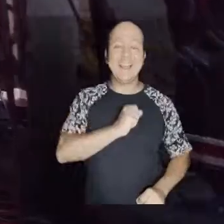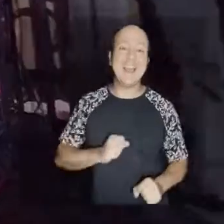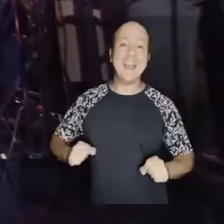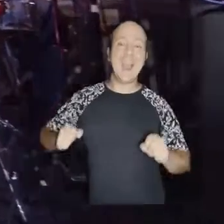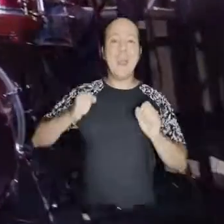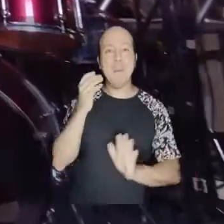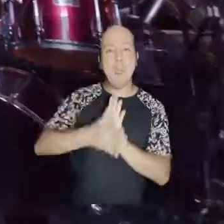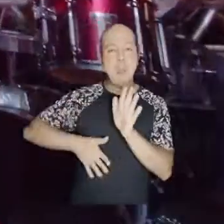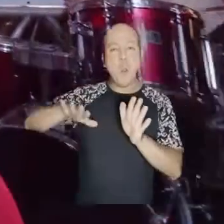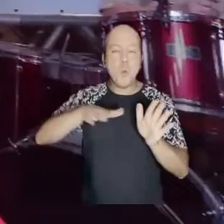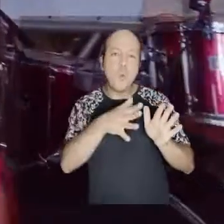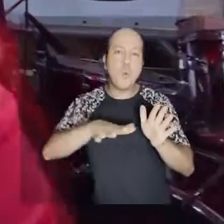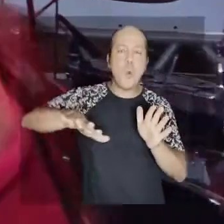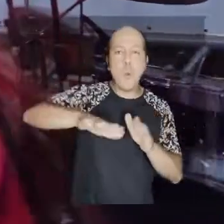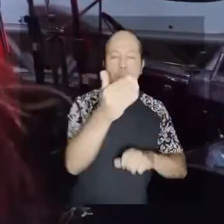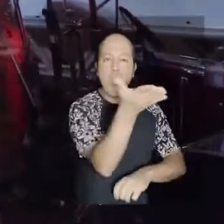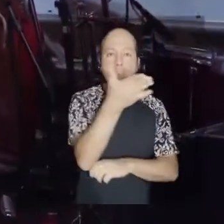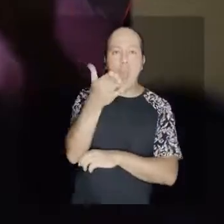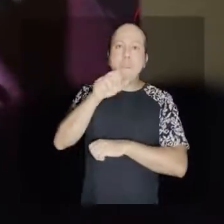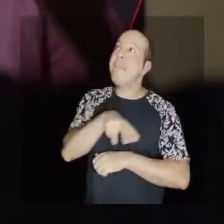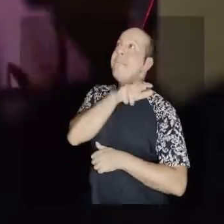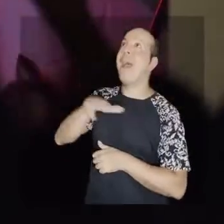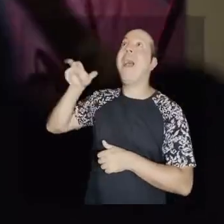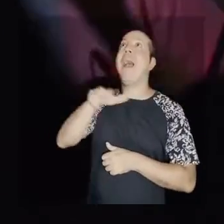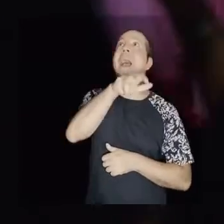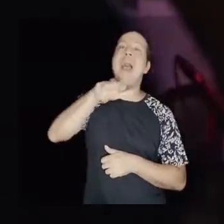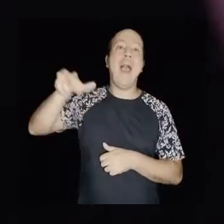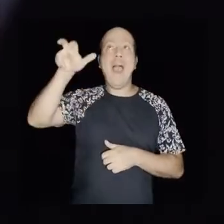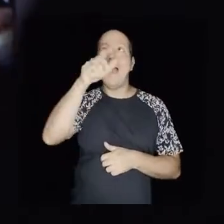Balas, brilhos e bandeiras, subindo essa ladeira.